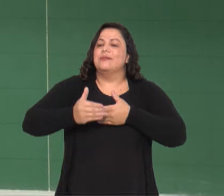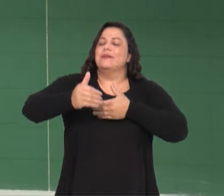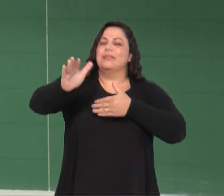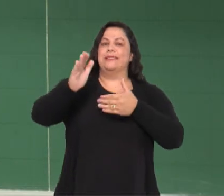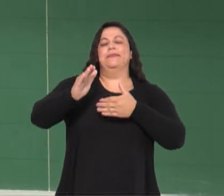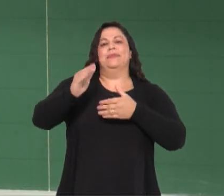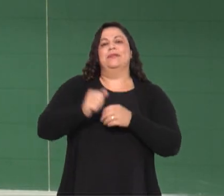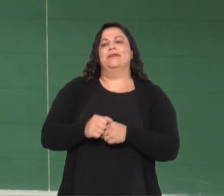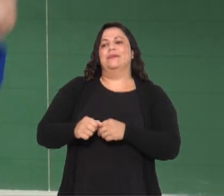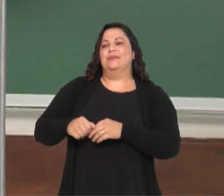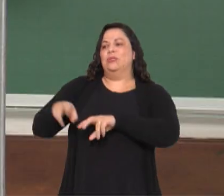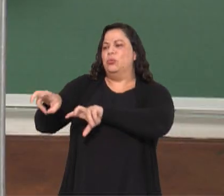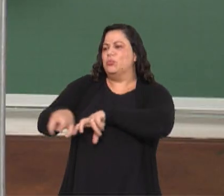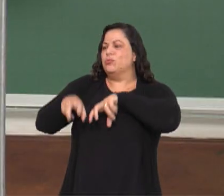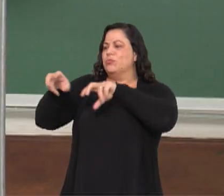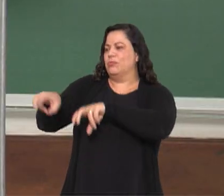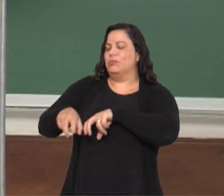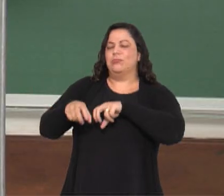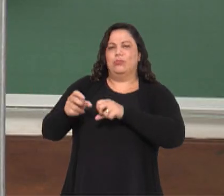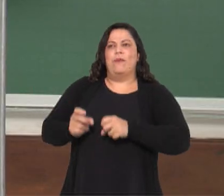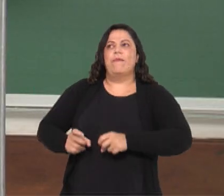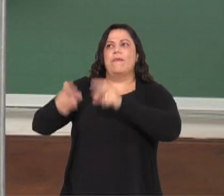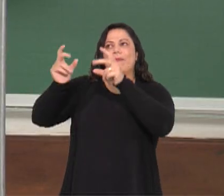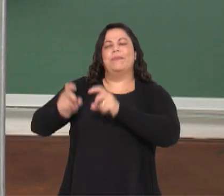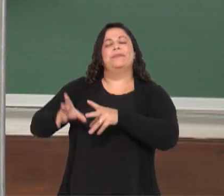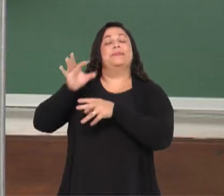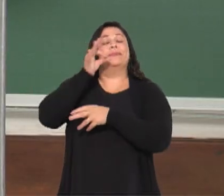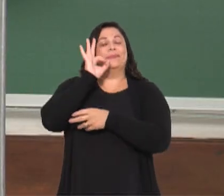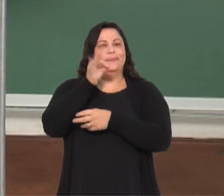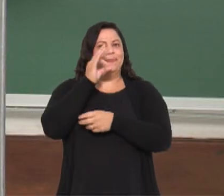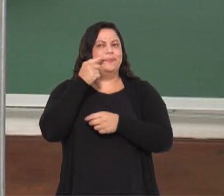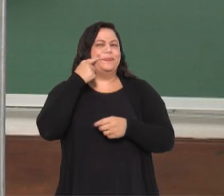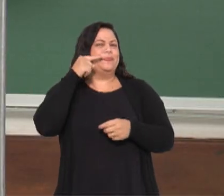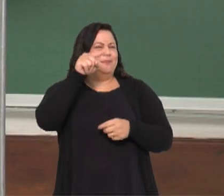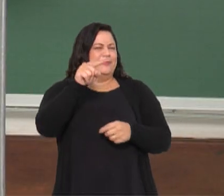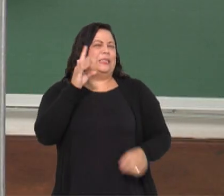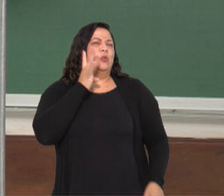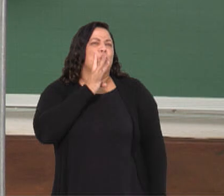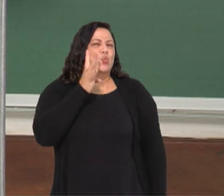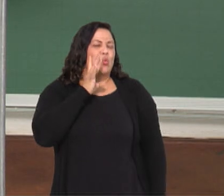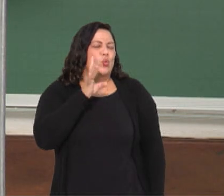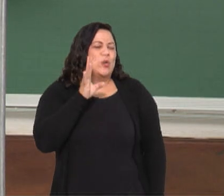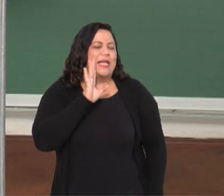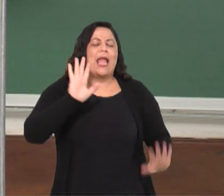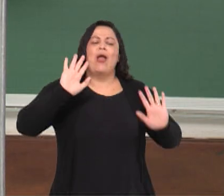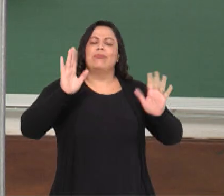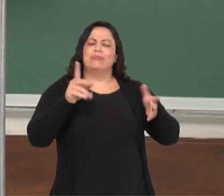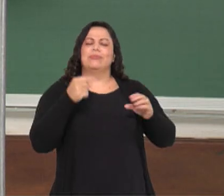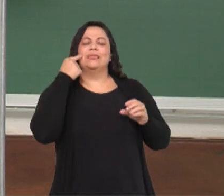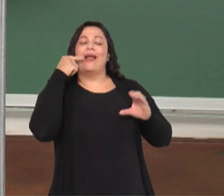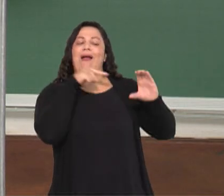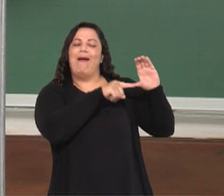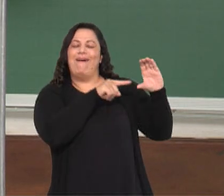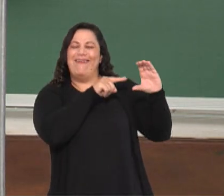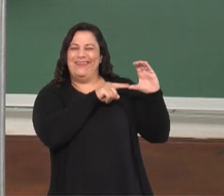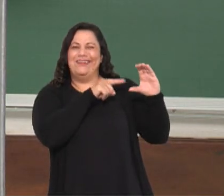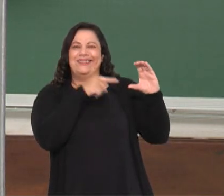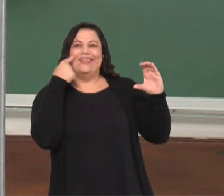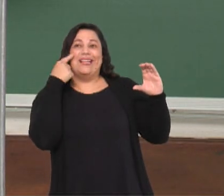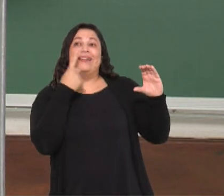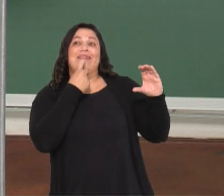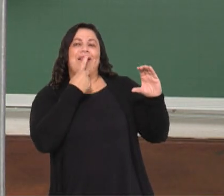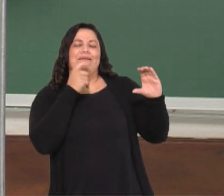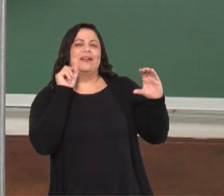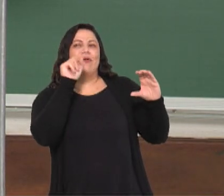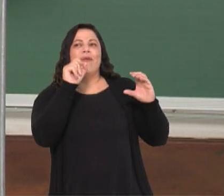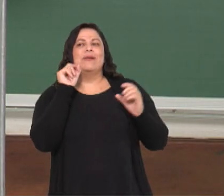café. E aí eu tenho as alternativas para você responder, mas veja como eu sou legal, já coloquei aqui indicado qual é a principal, né,